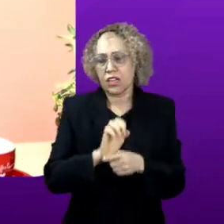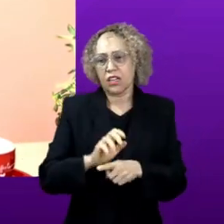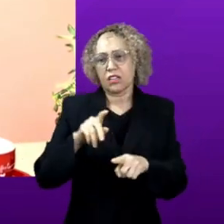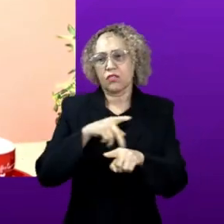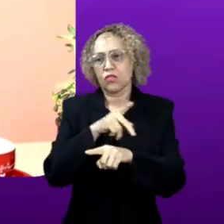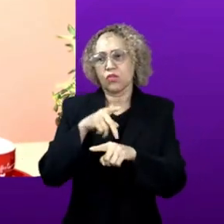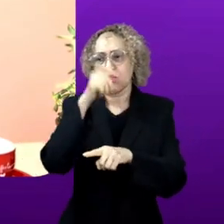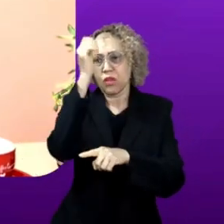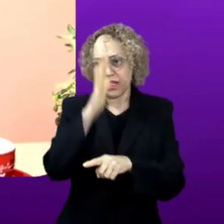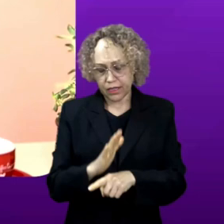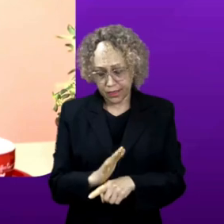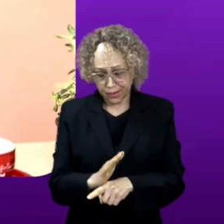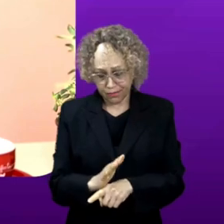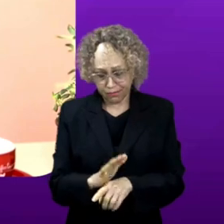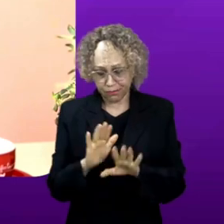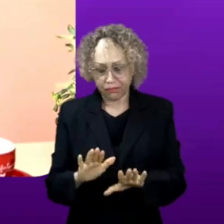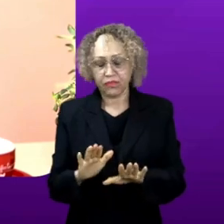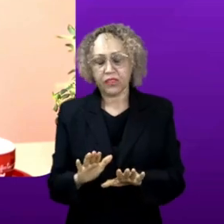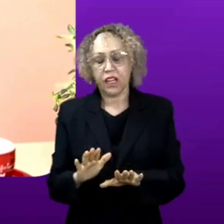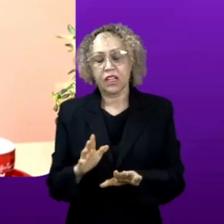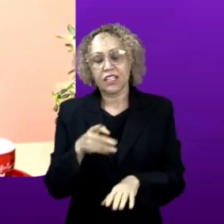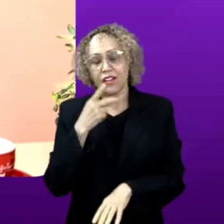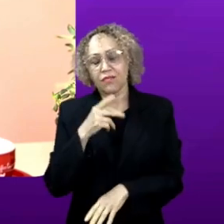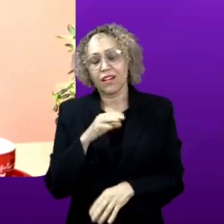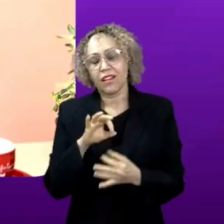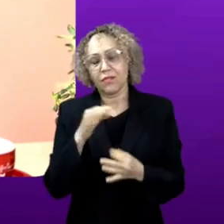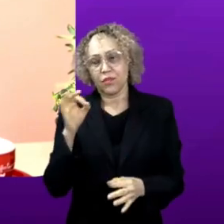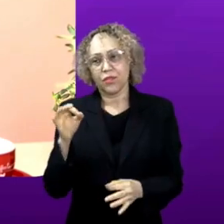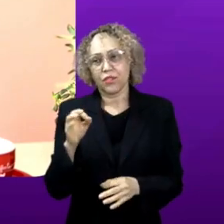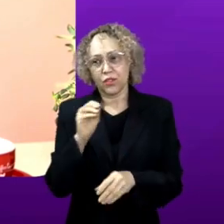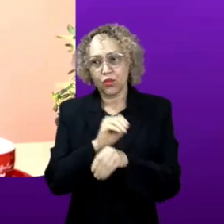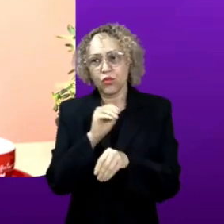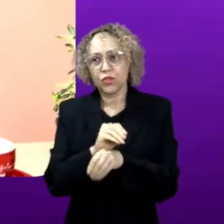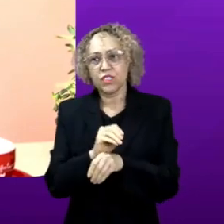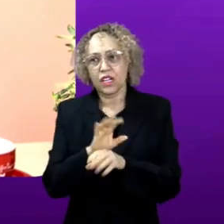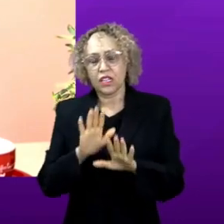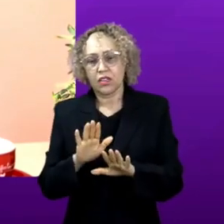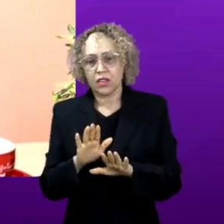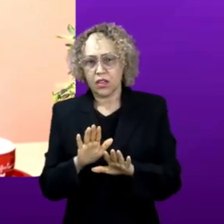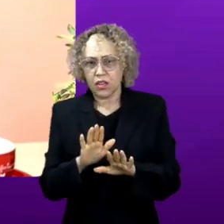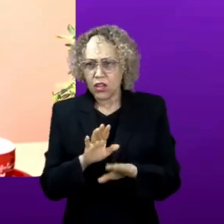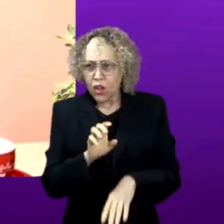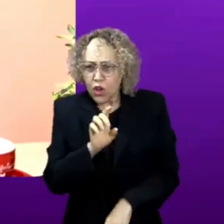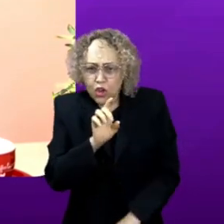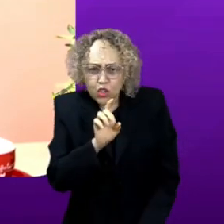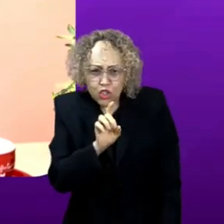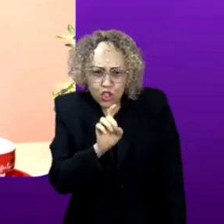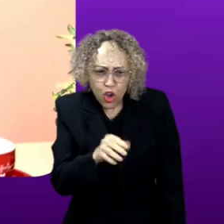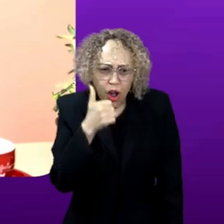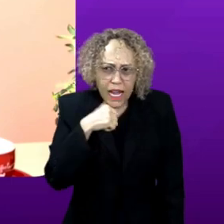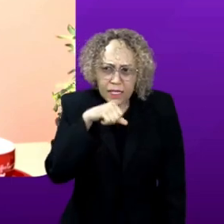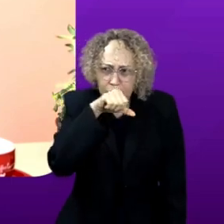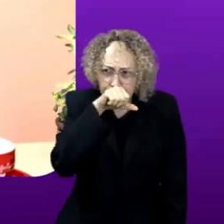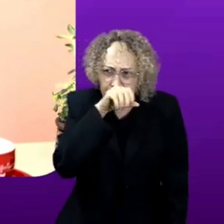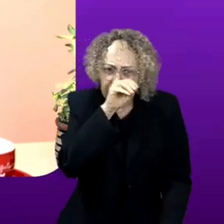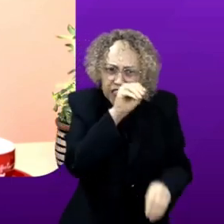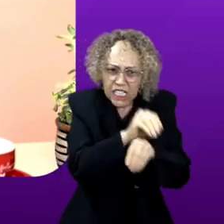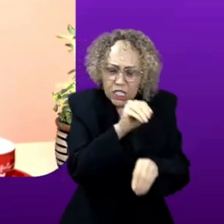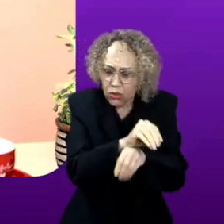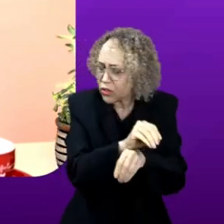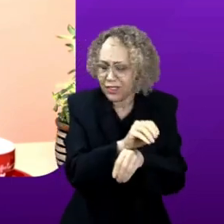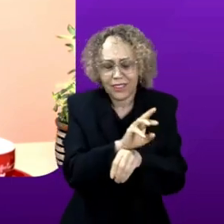que eu falei muito da questão do cuidado, e não são apenas as mães que cuidam, as mulheres, no